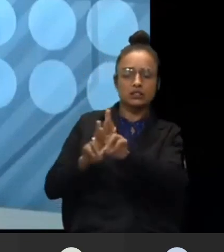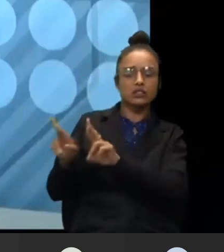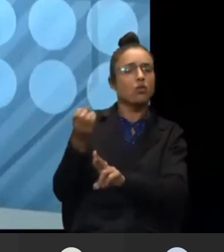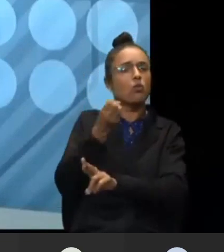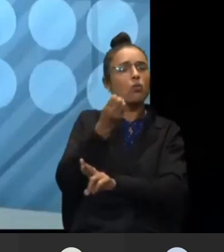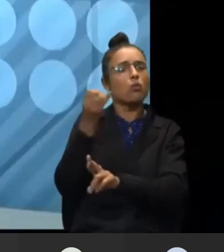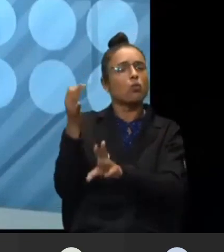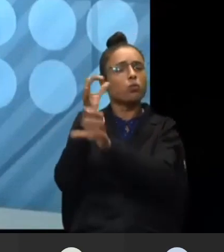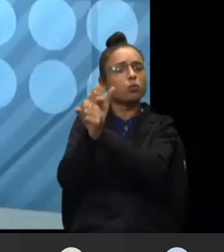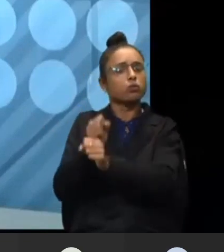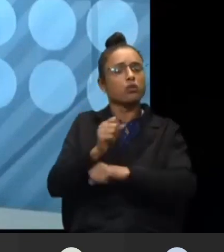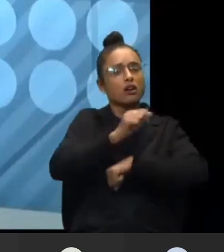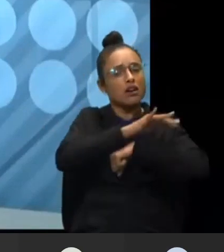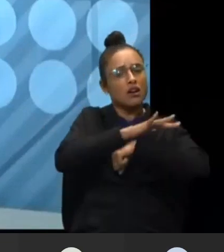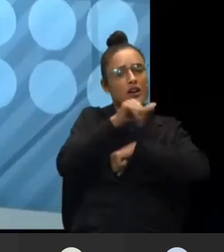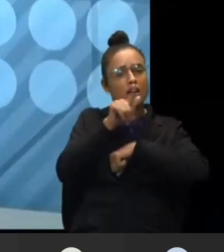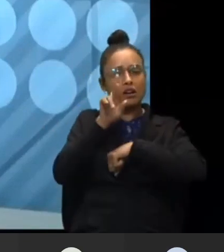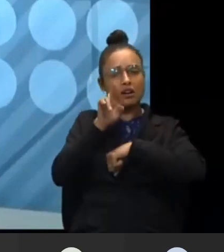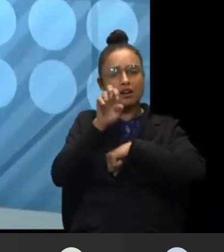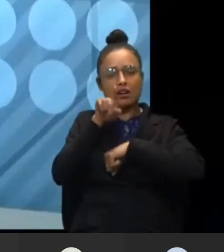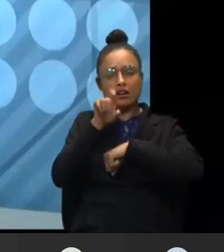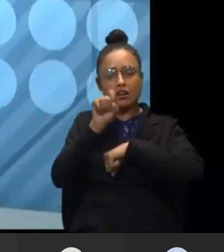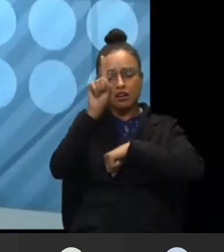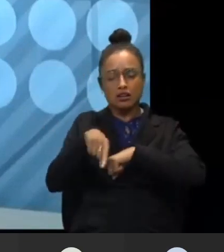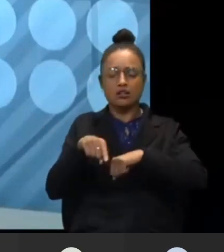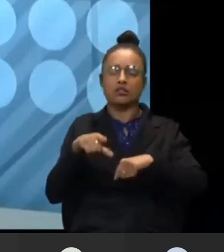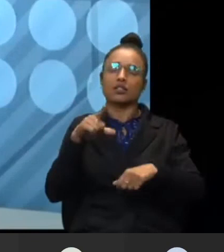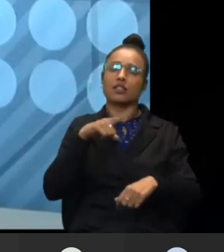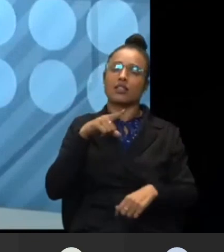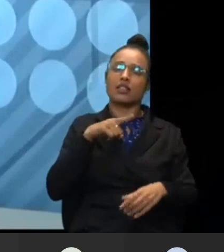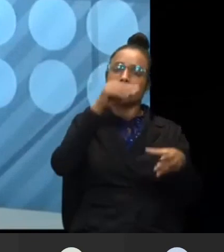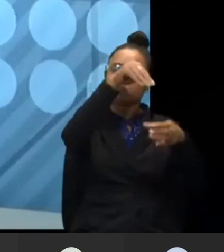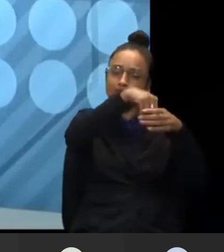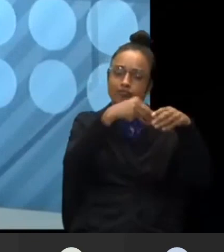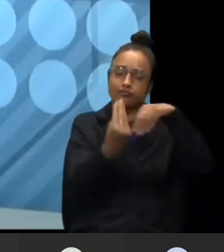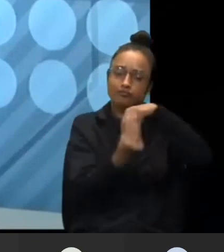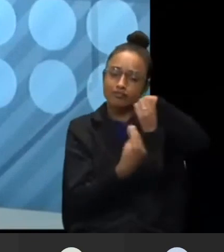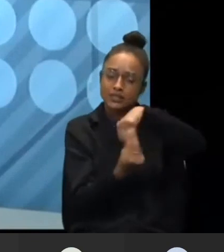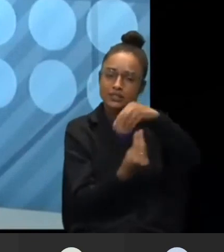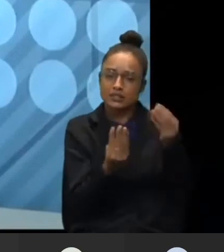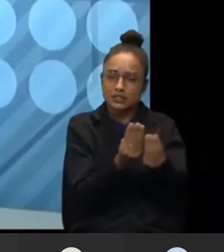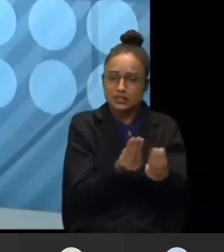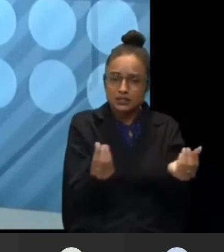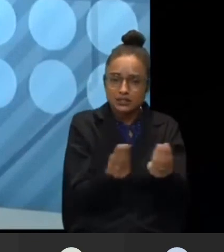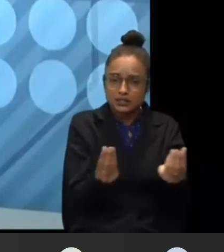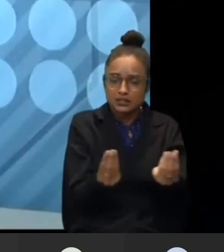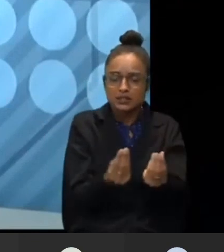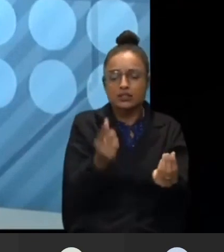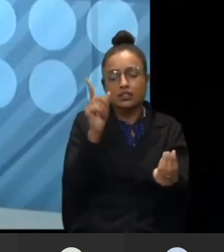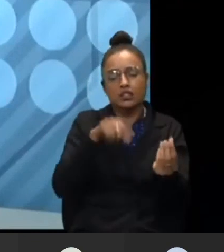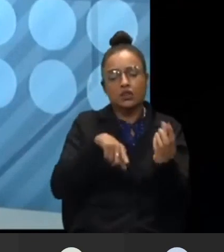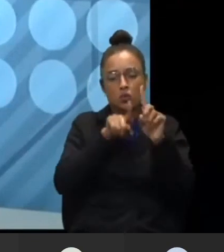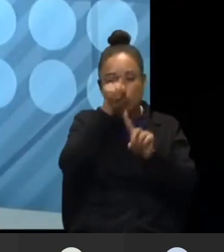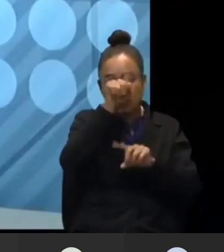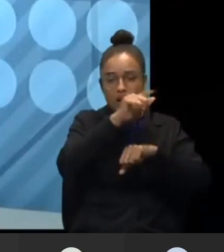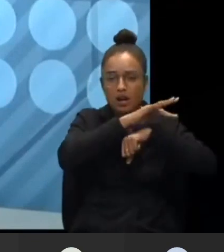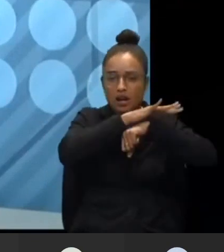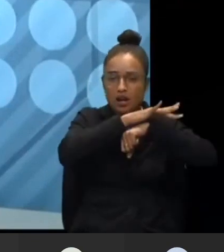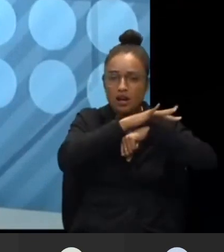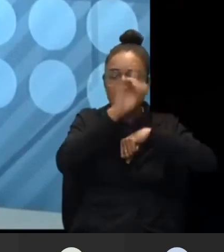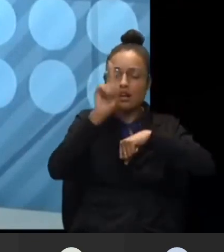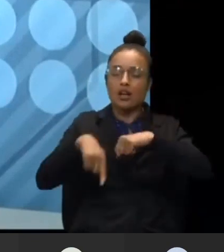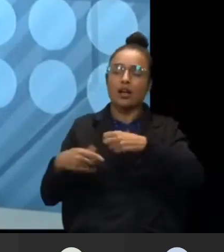com a quantidade de ácidos graxos presente no meio. Assim, a gente tem um índice de acidez por equivalência, a quantidade de